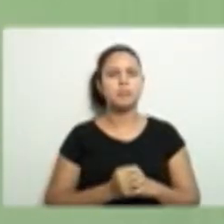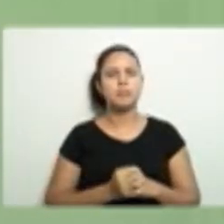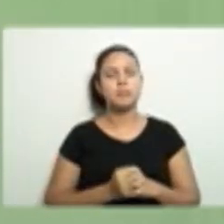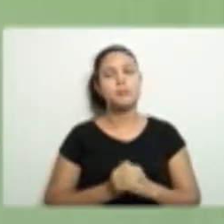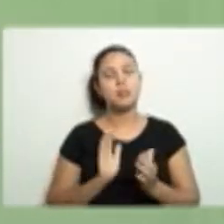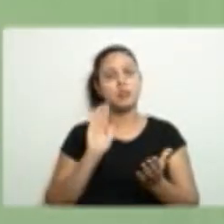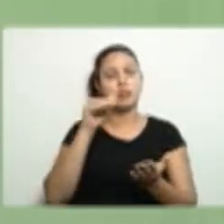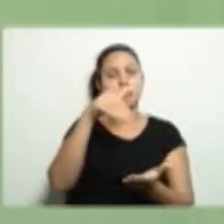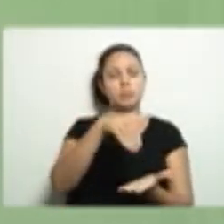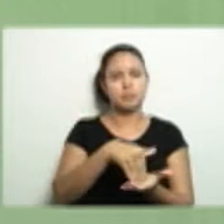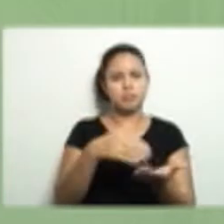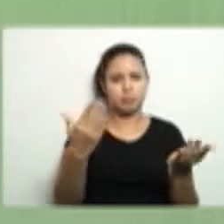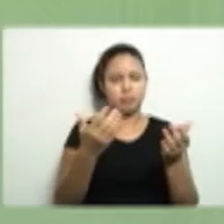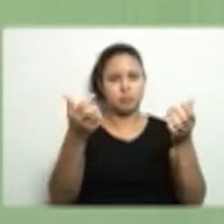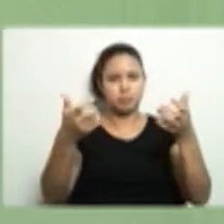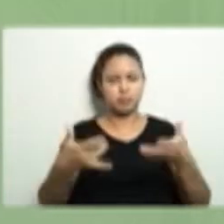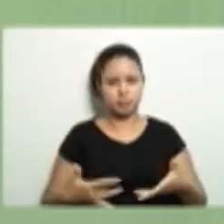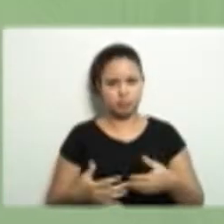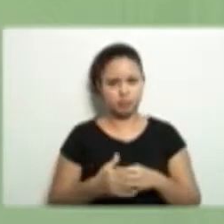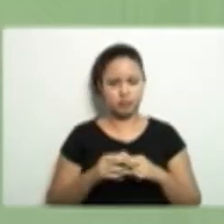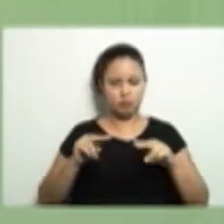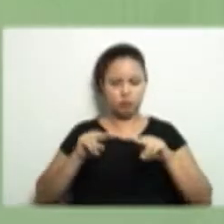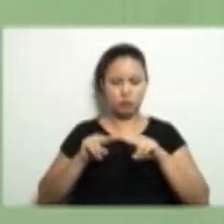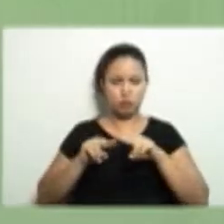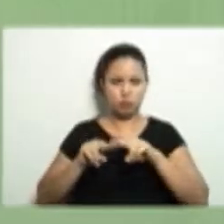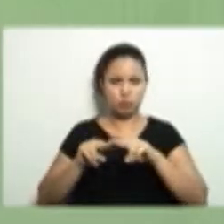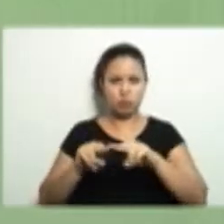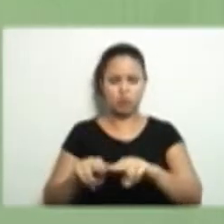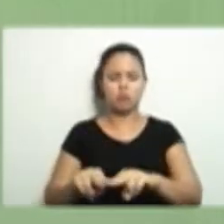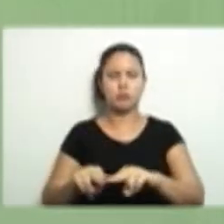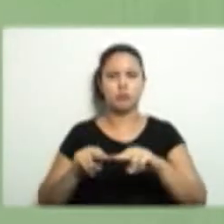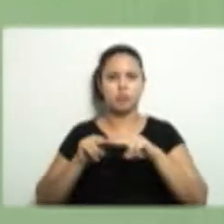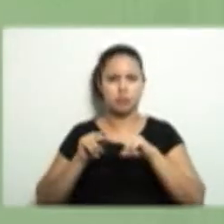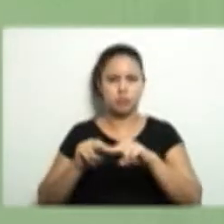Por fim, vamos falar da loja de serviços.